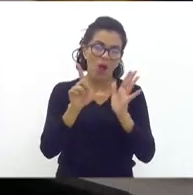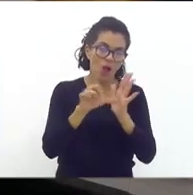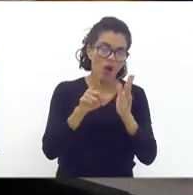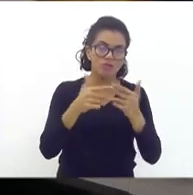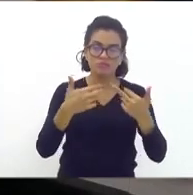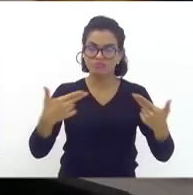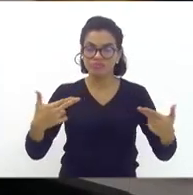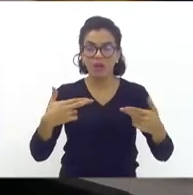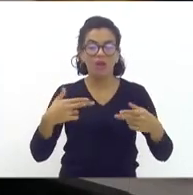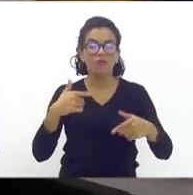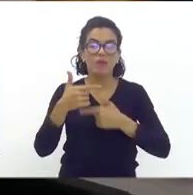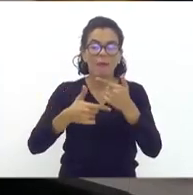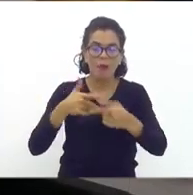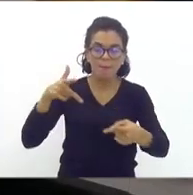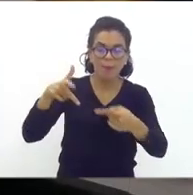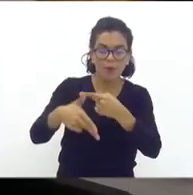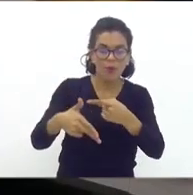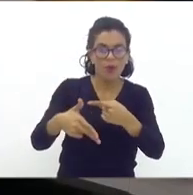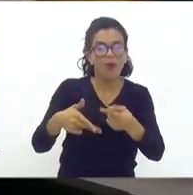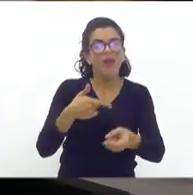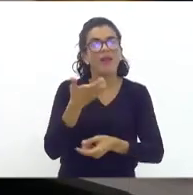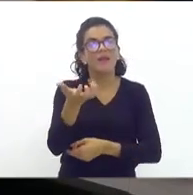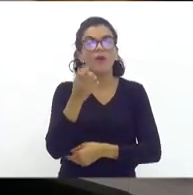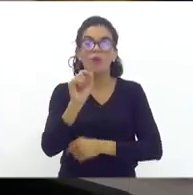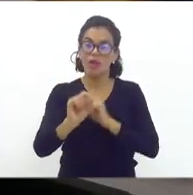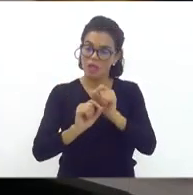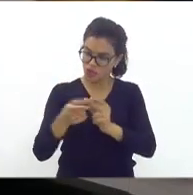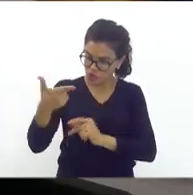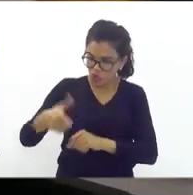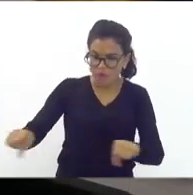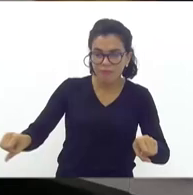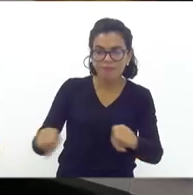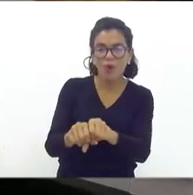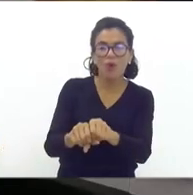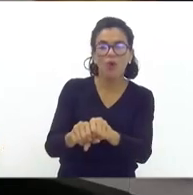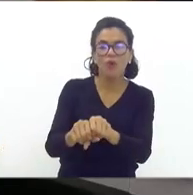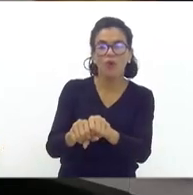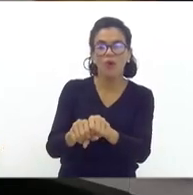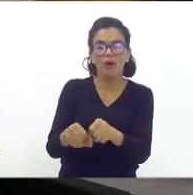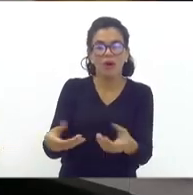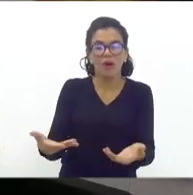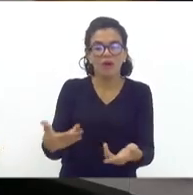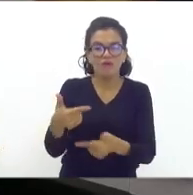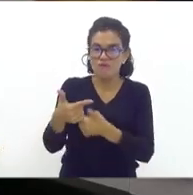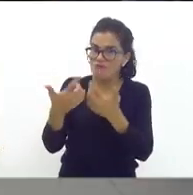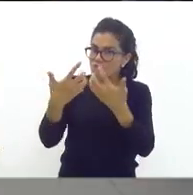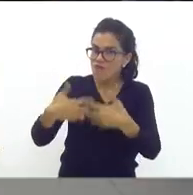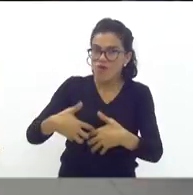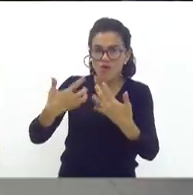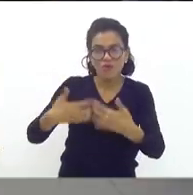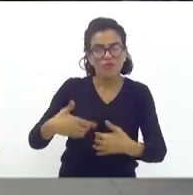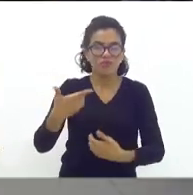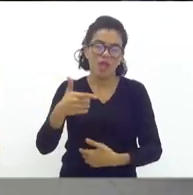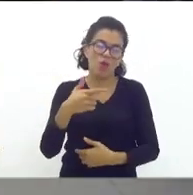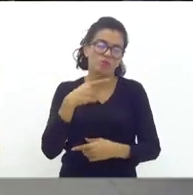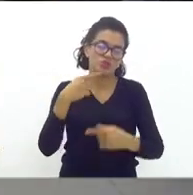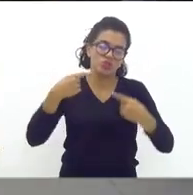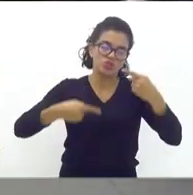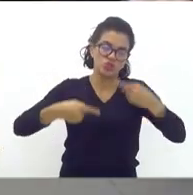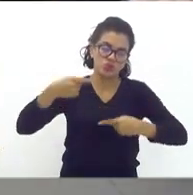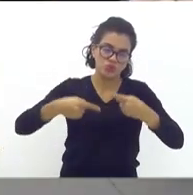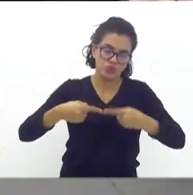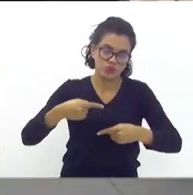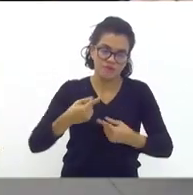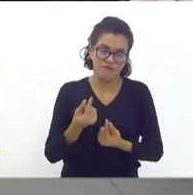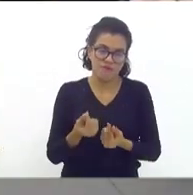interrompido vem uma conta ele quer o quê ele quer o serviço real ligado acaba que ele não tem nem como discutir esse valores mas uma